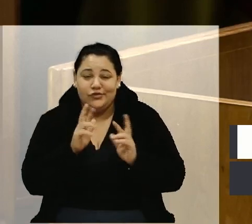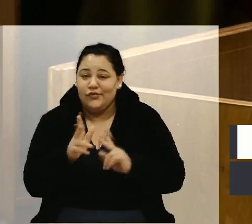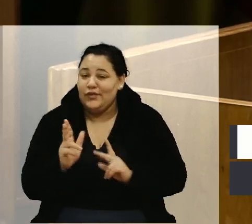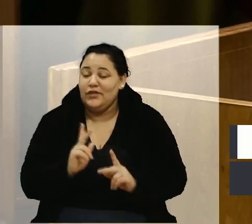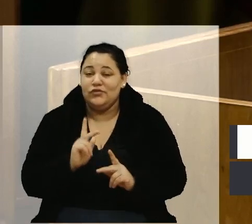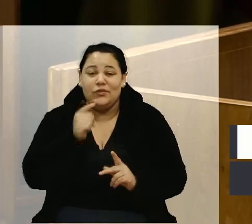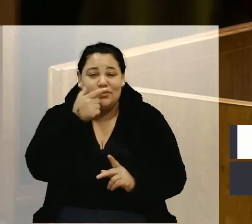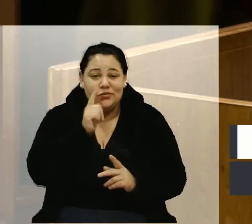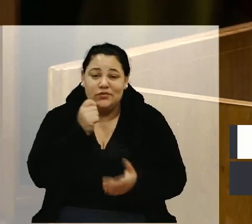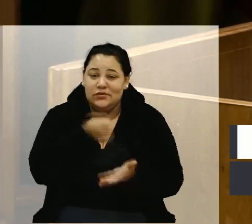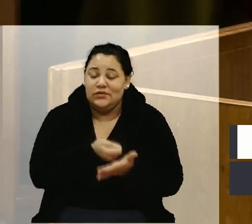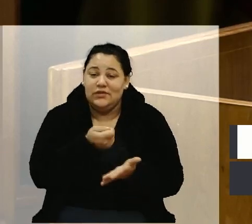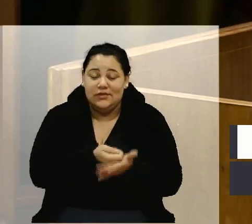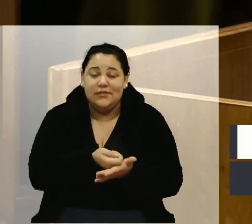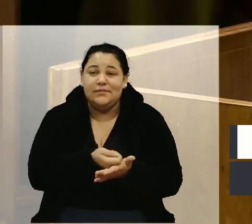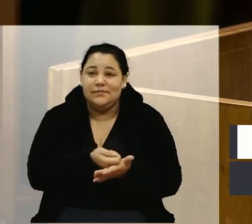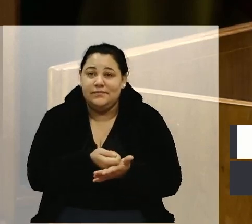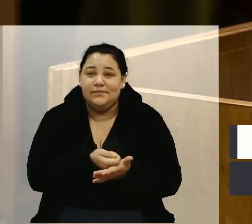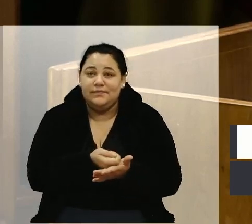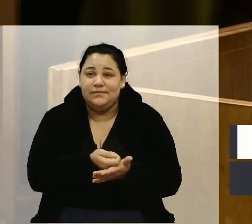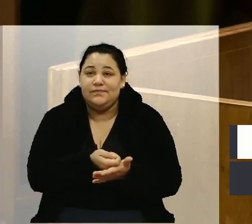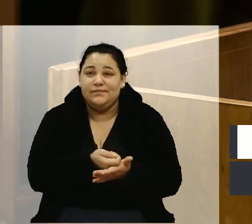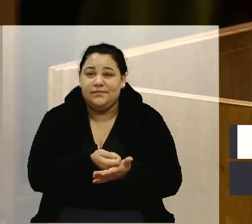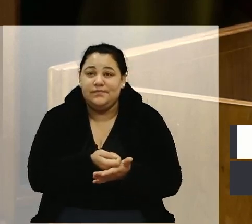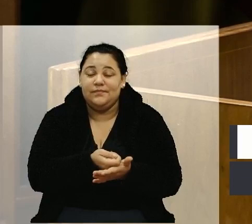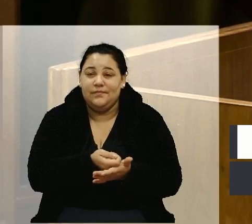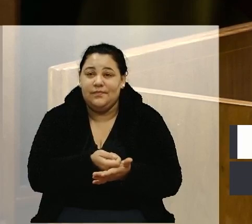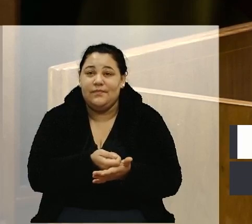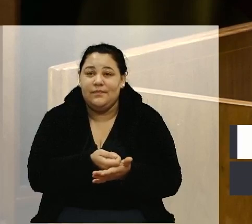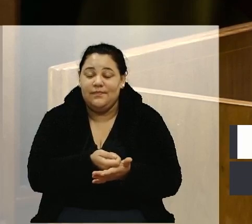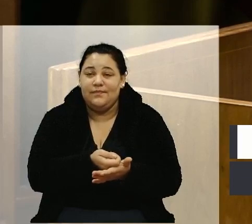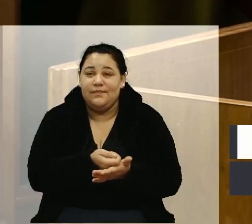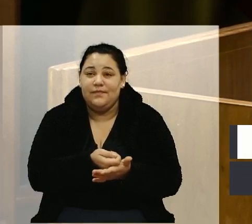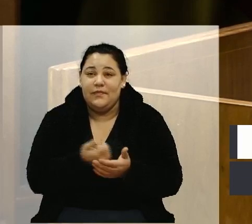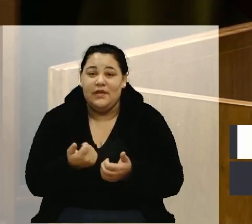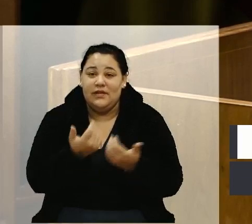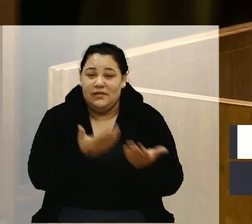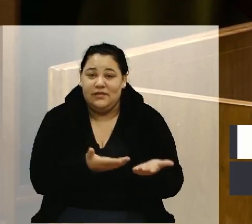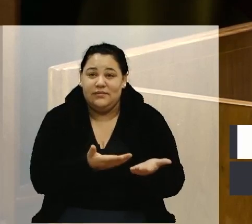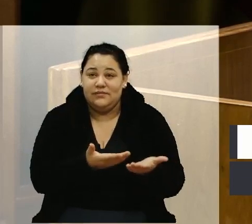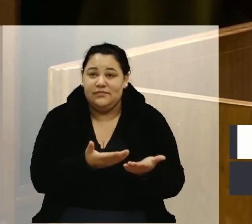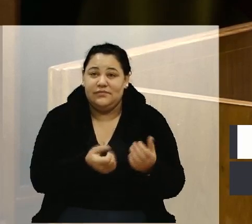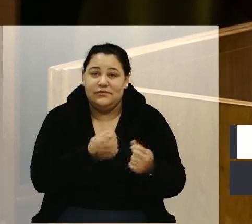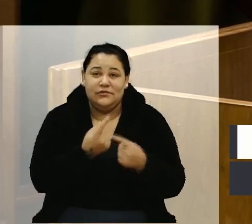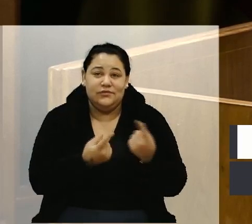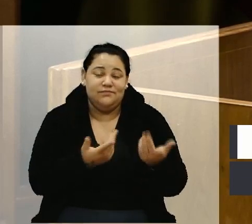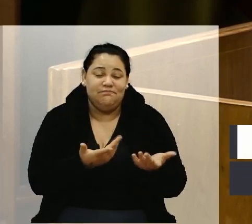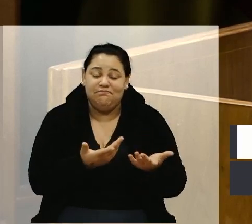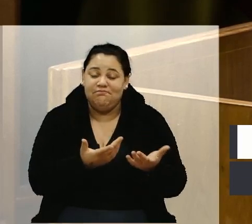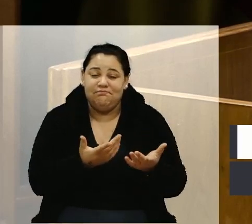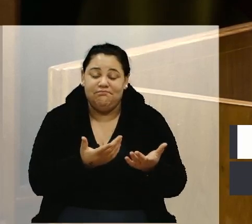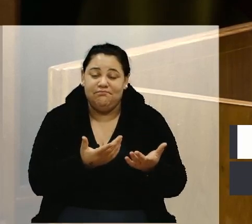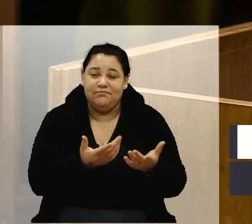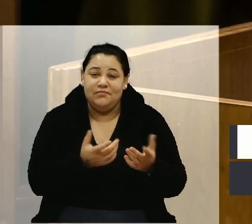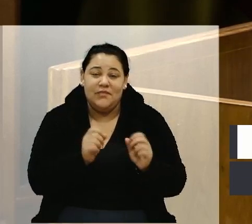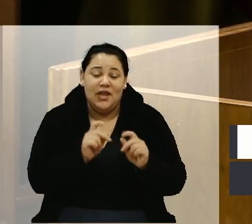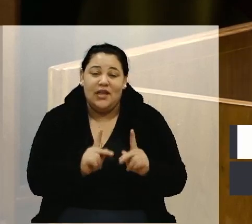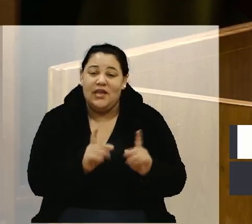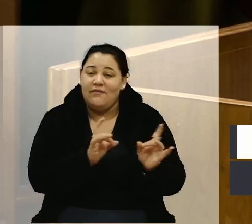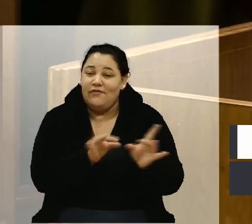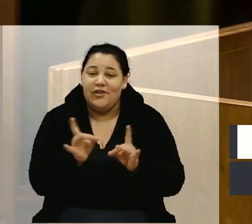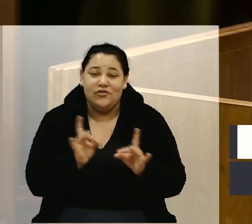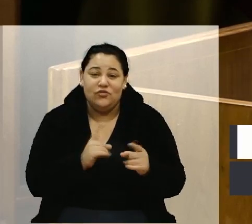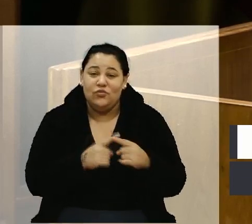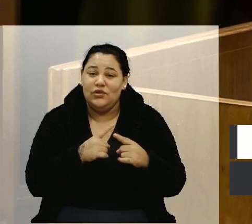tentar levar algo para os nossos comerciantes que não sabem mais de onde buscar forças, né? Porque nós